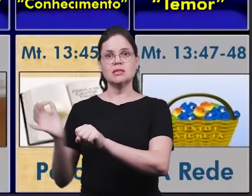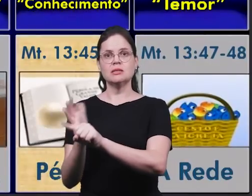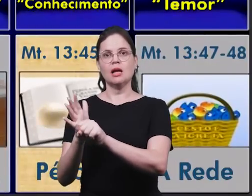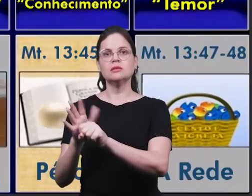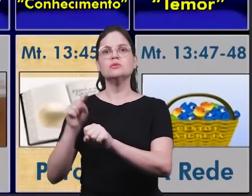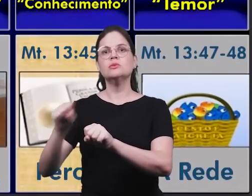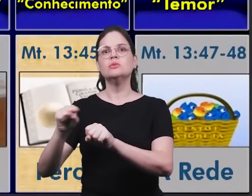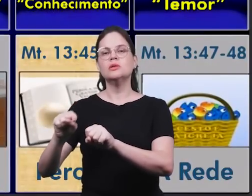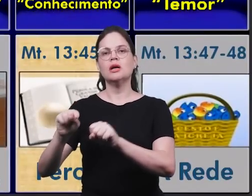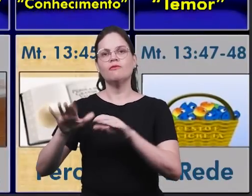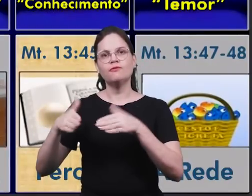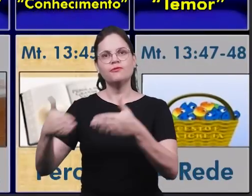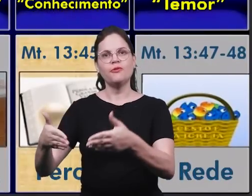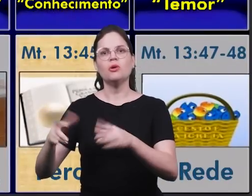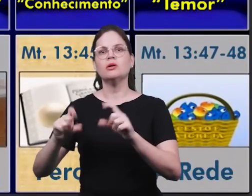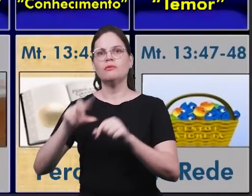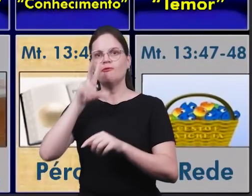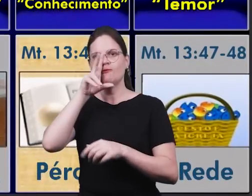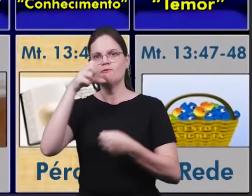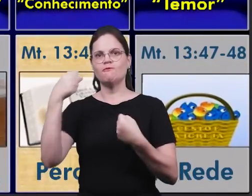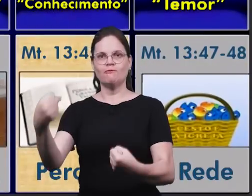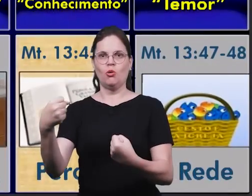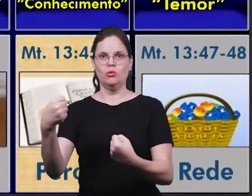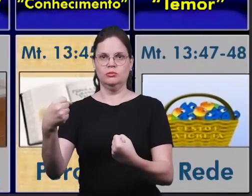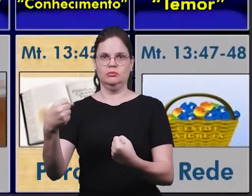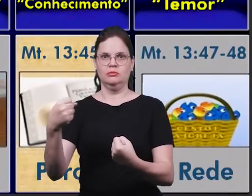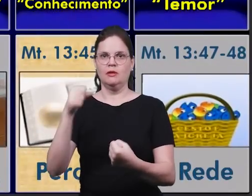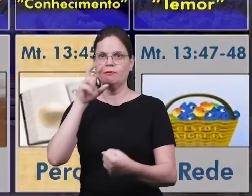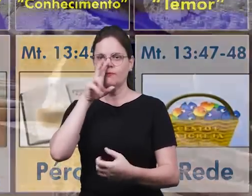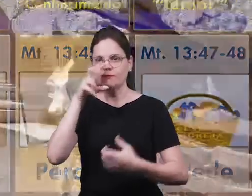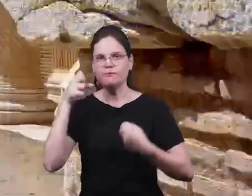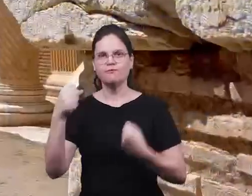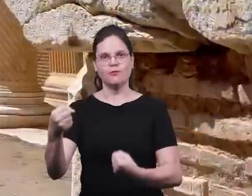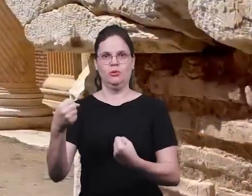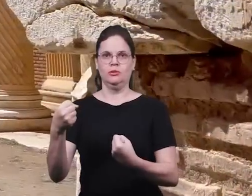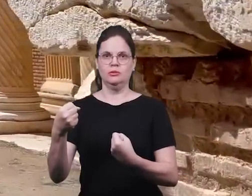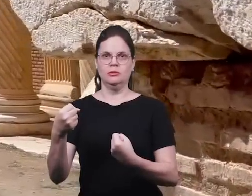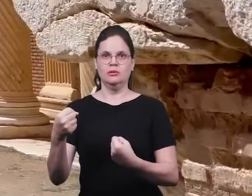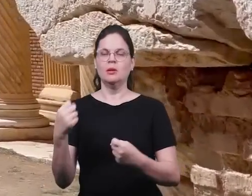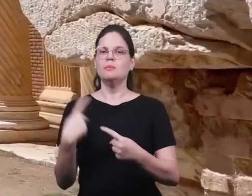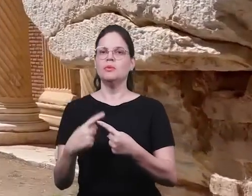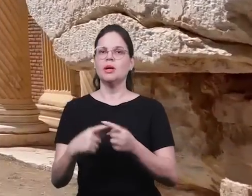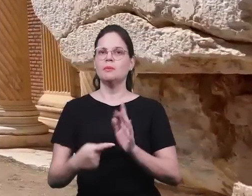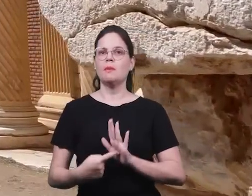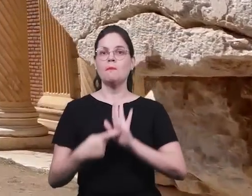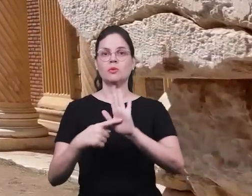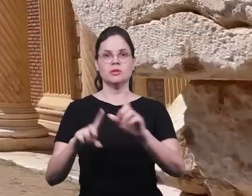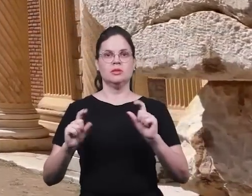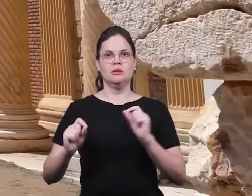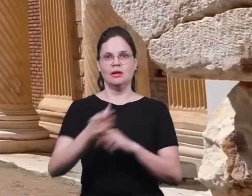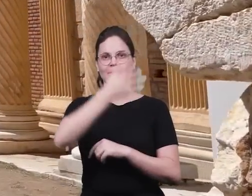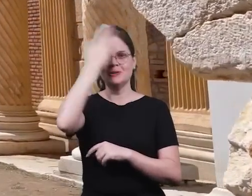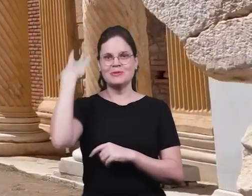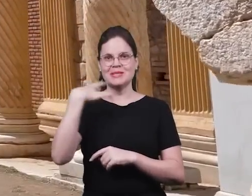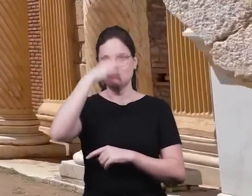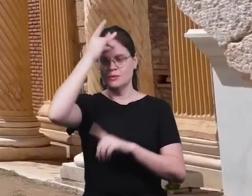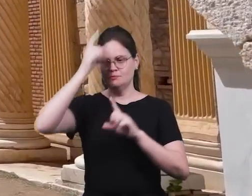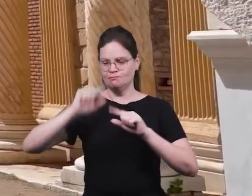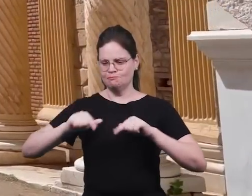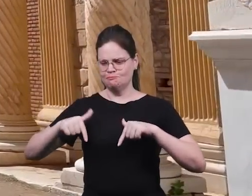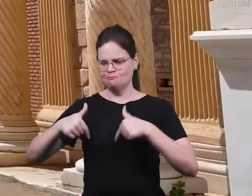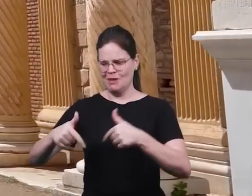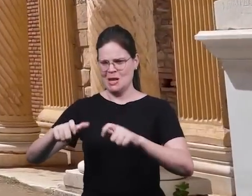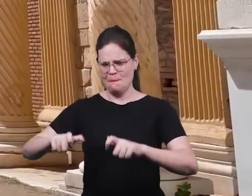fortaleza. E para mostrar que o Espírito do Senhor estava naquela